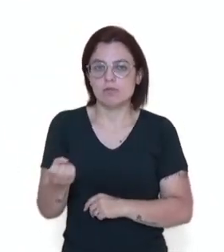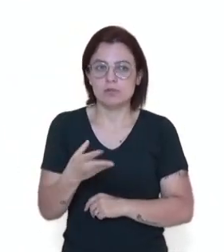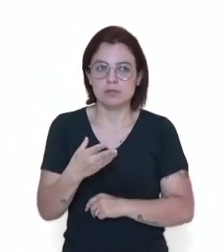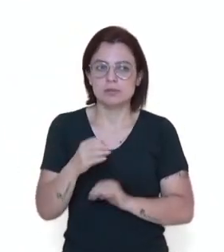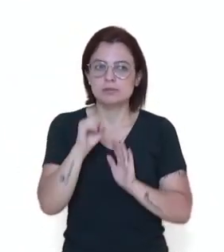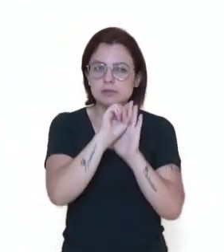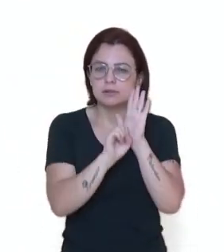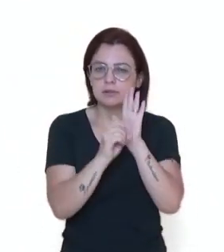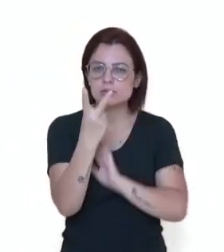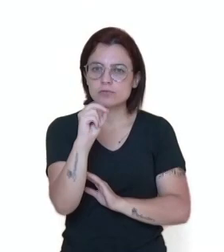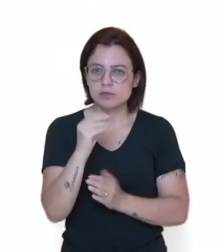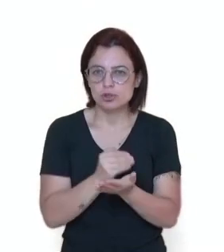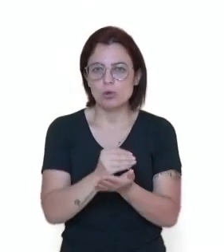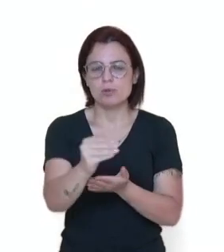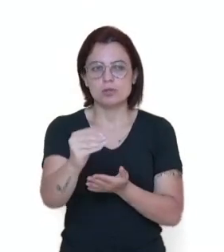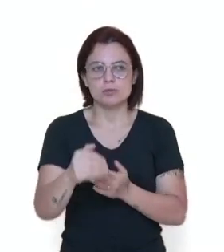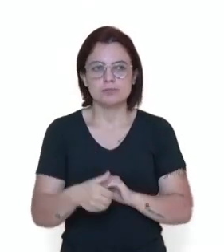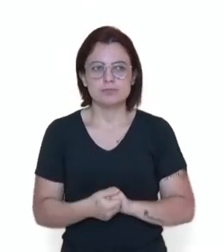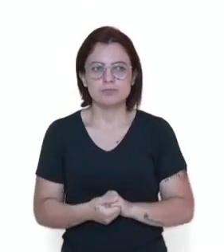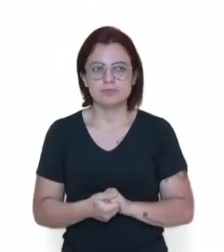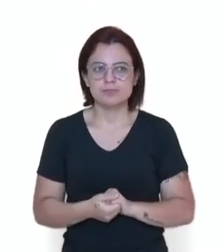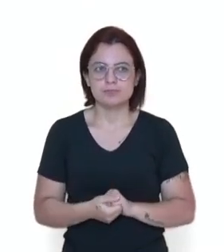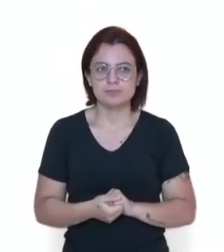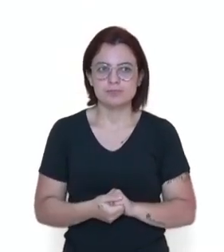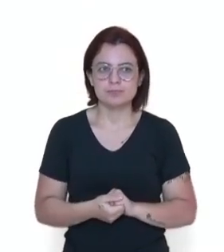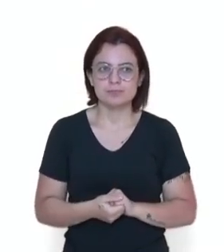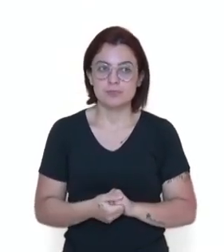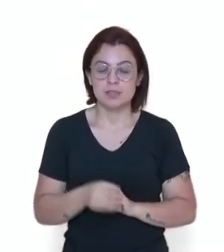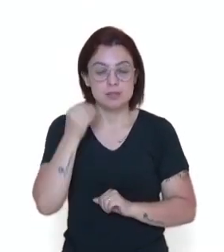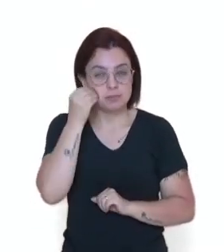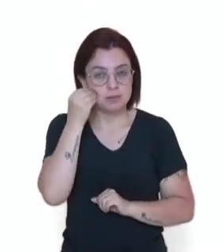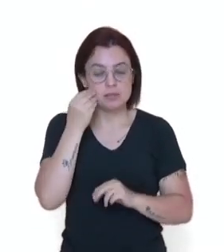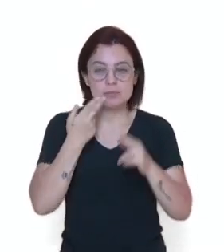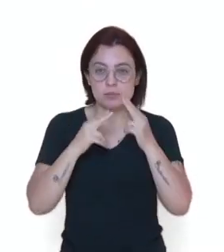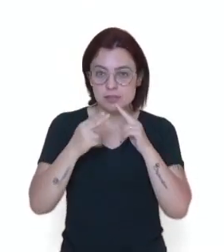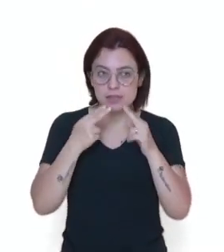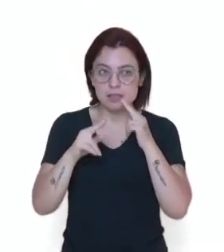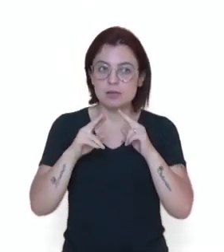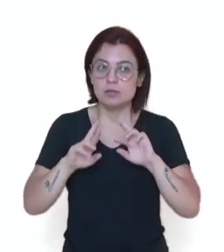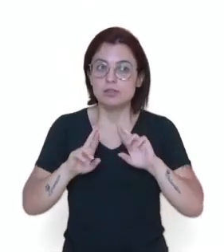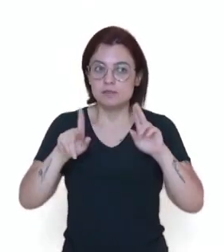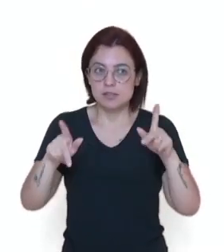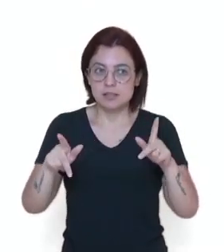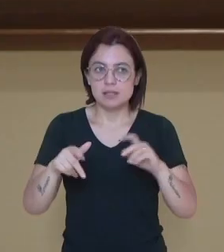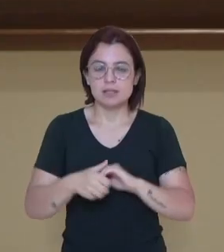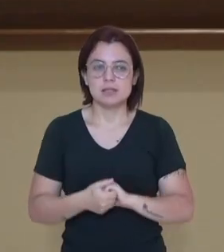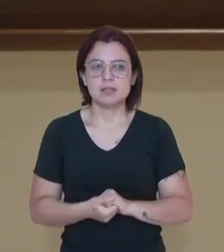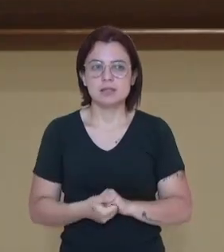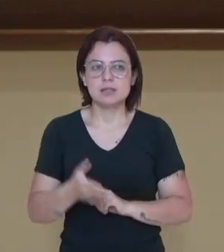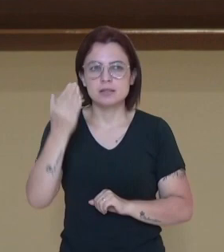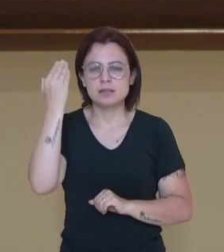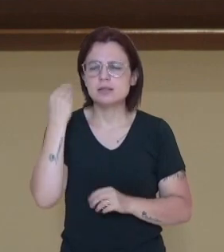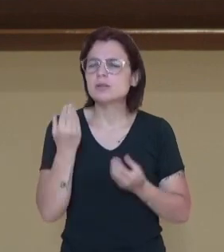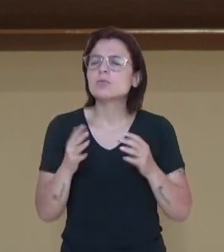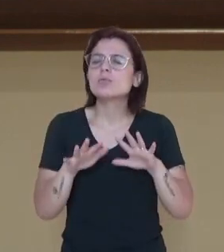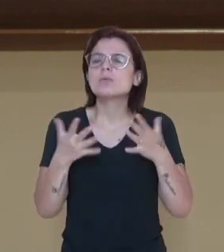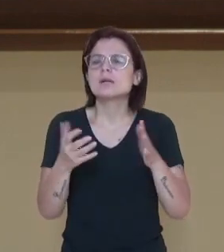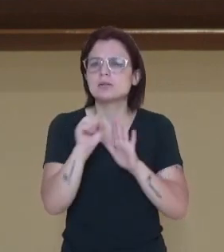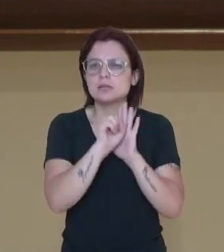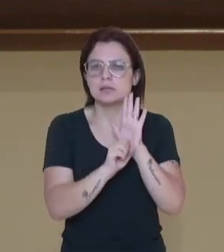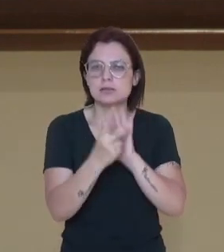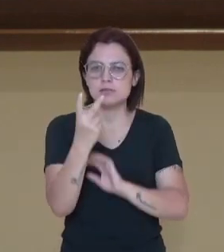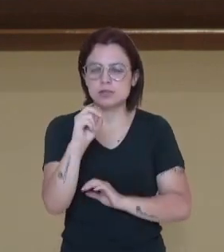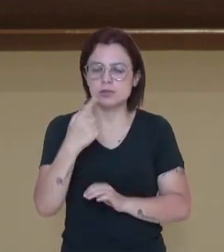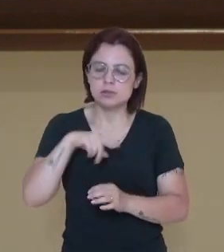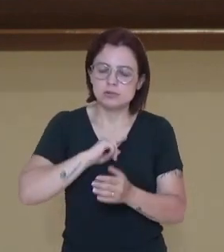partir do século XX. Veja, experimentação musical sonora. Quando no século XX nós vamos